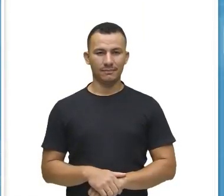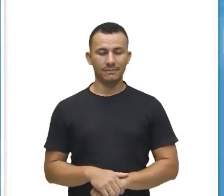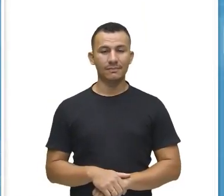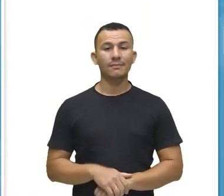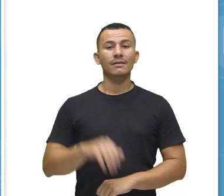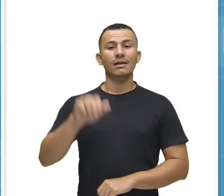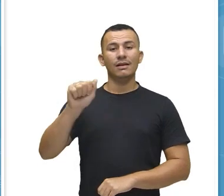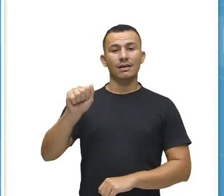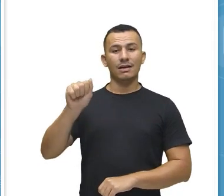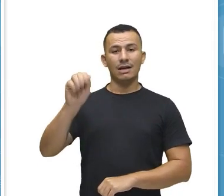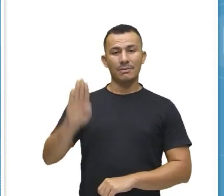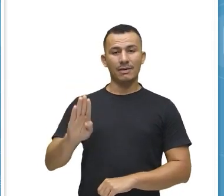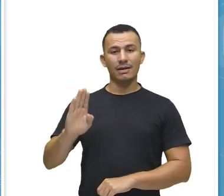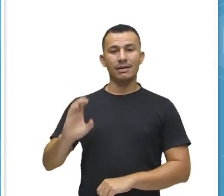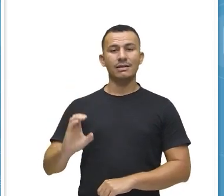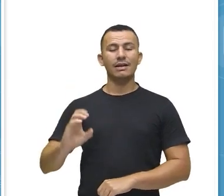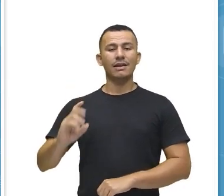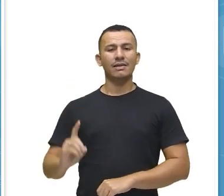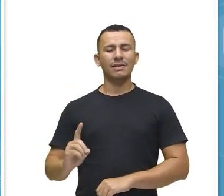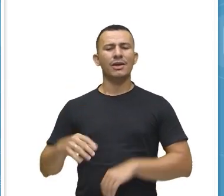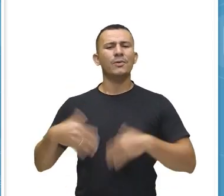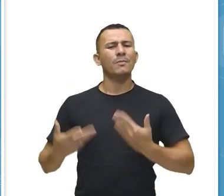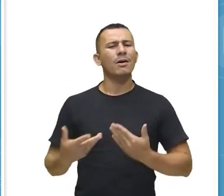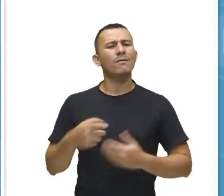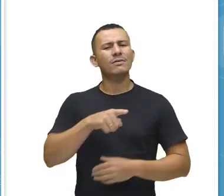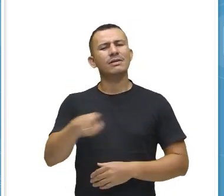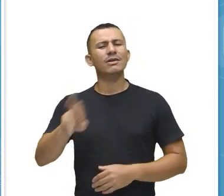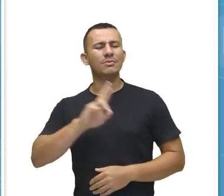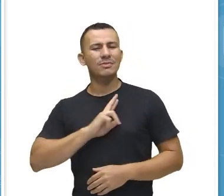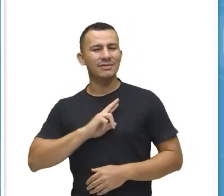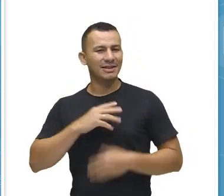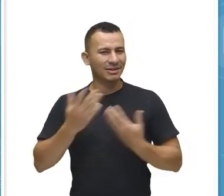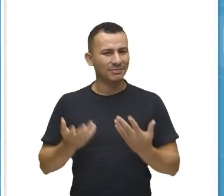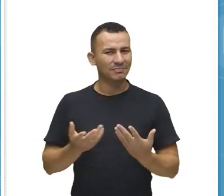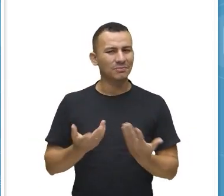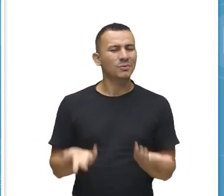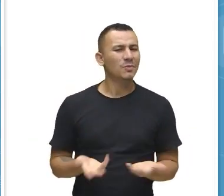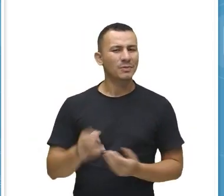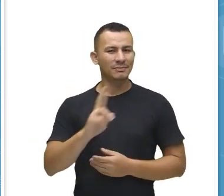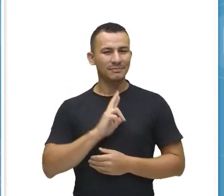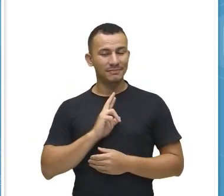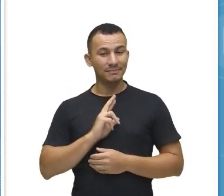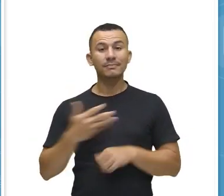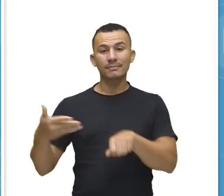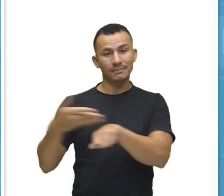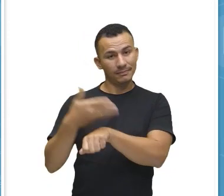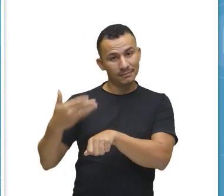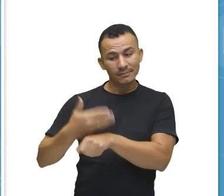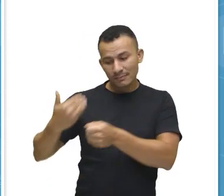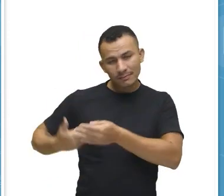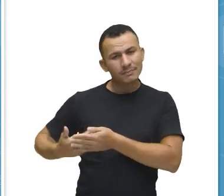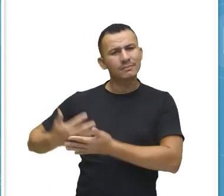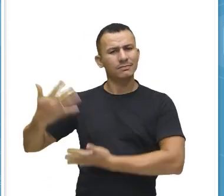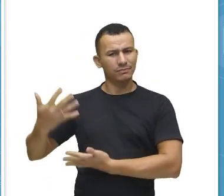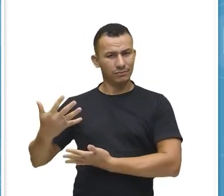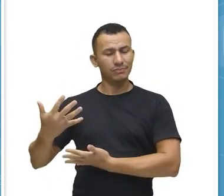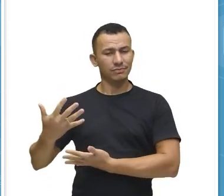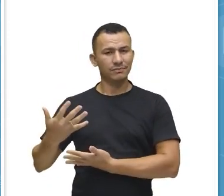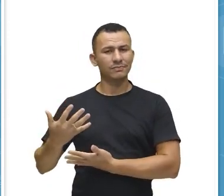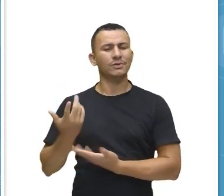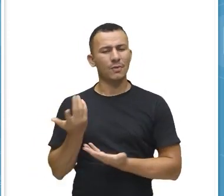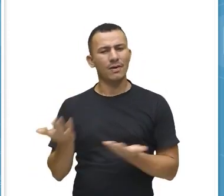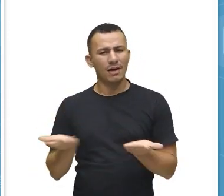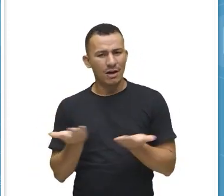A, B, C ou D? Qual a sua resposta, hein? O que você marcou aí? Então, nós vamos observar aqui